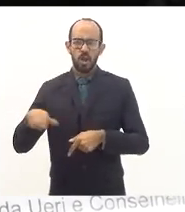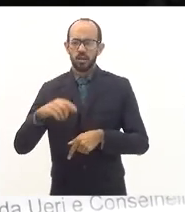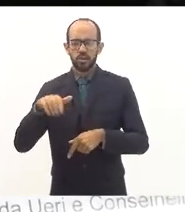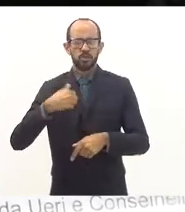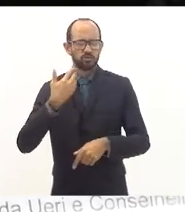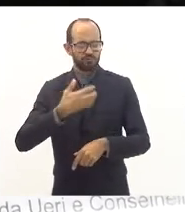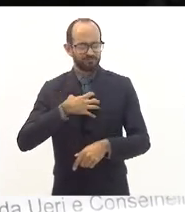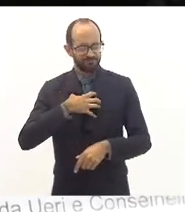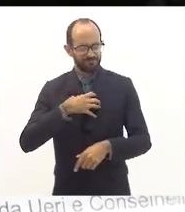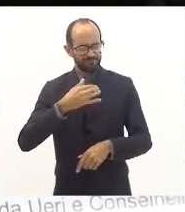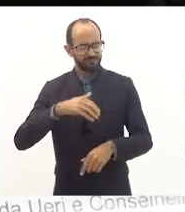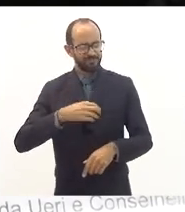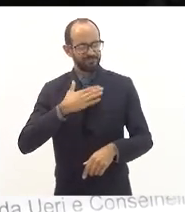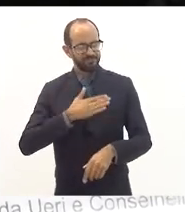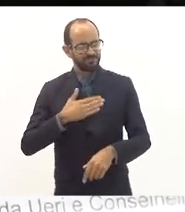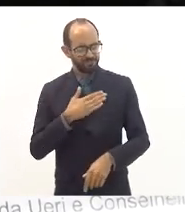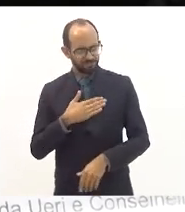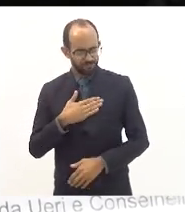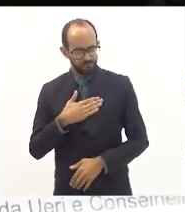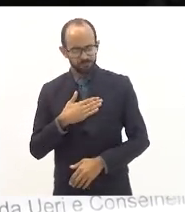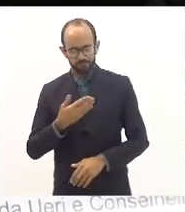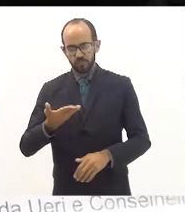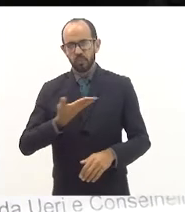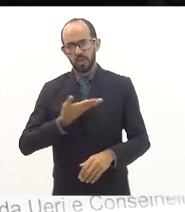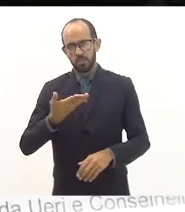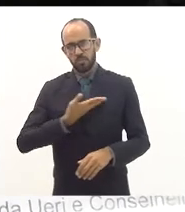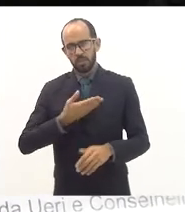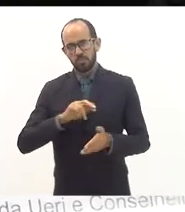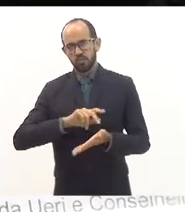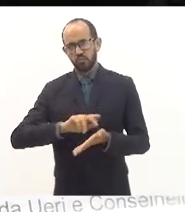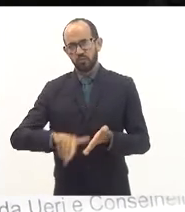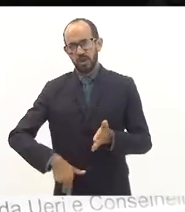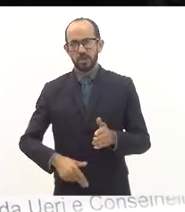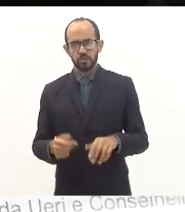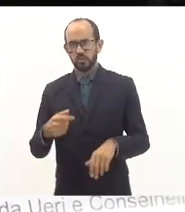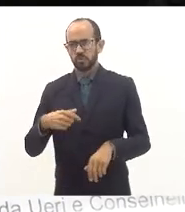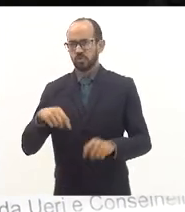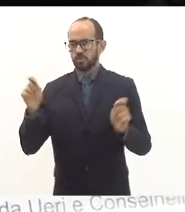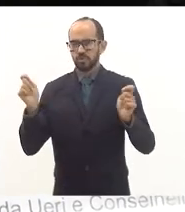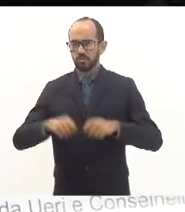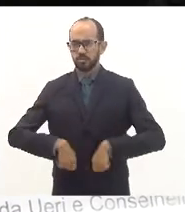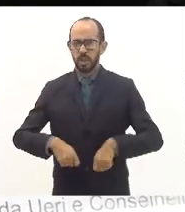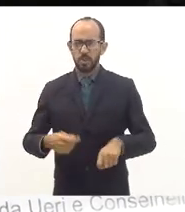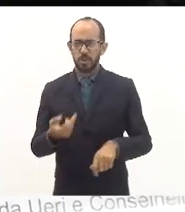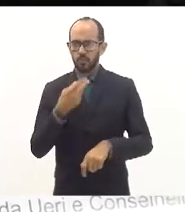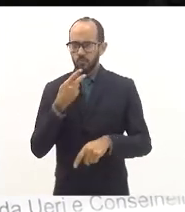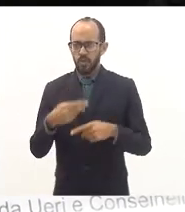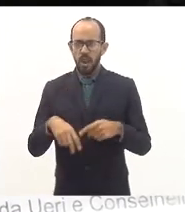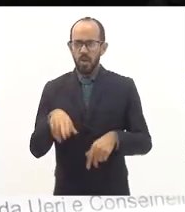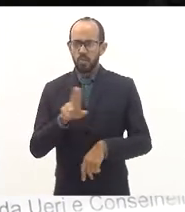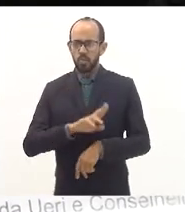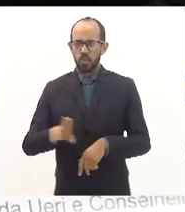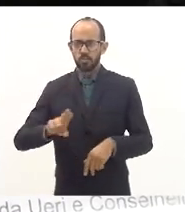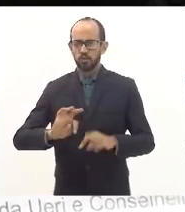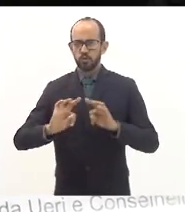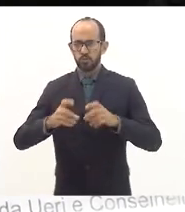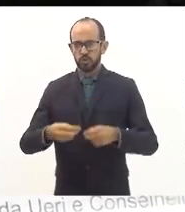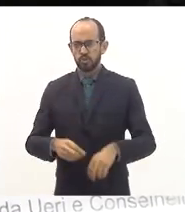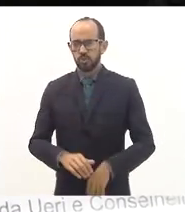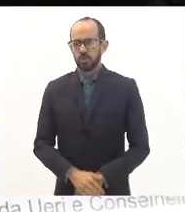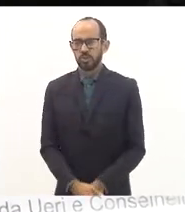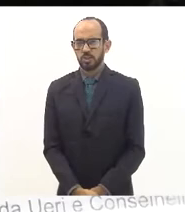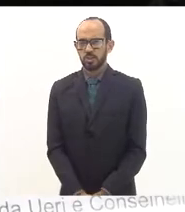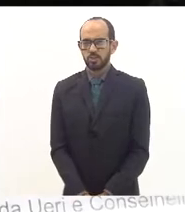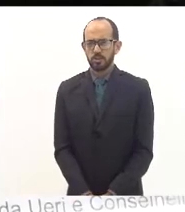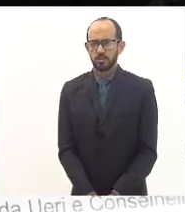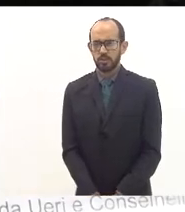gratifica. Dentre tantos amigos presentes, eu não tenho condições de mencionar a todos e peço